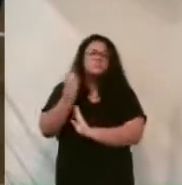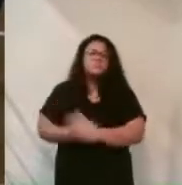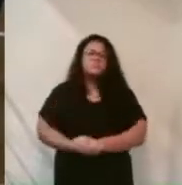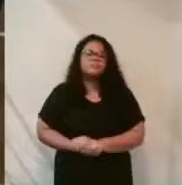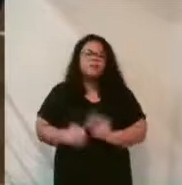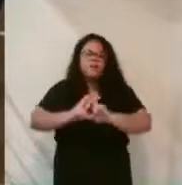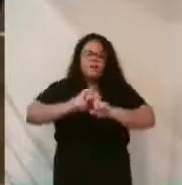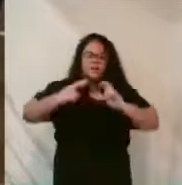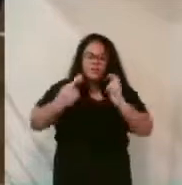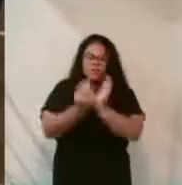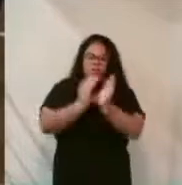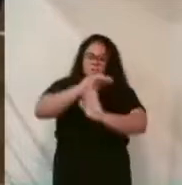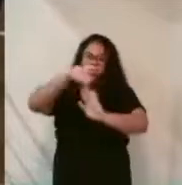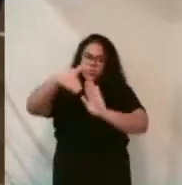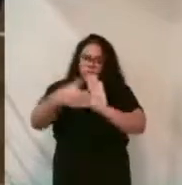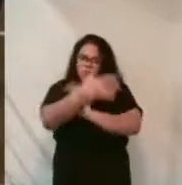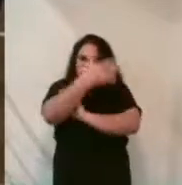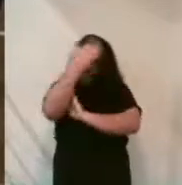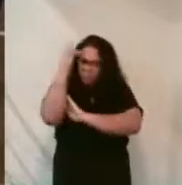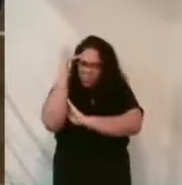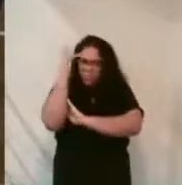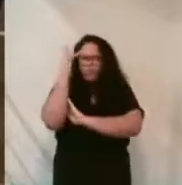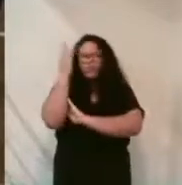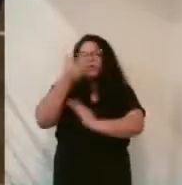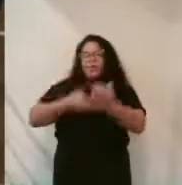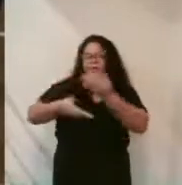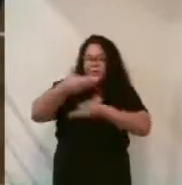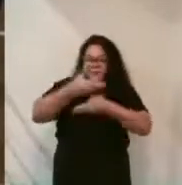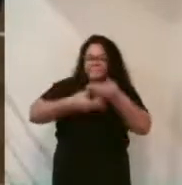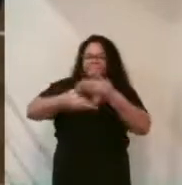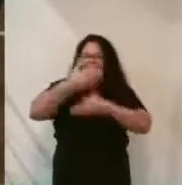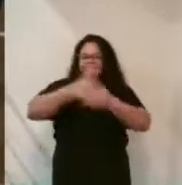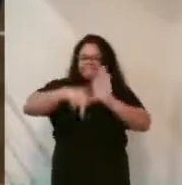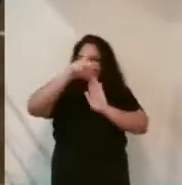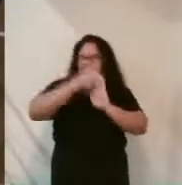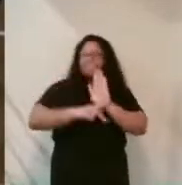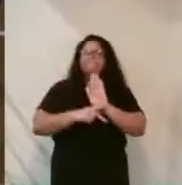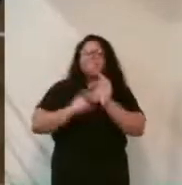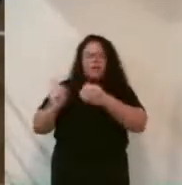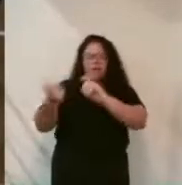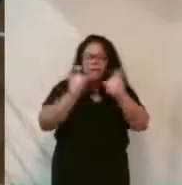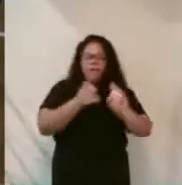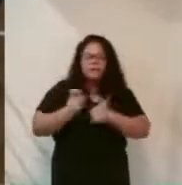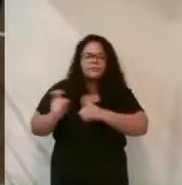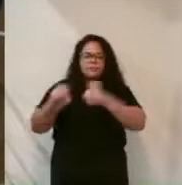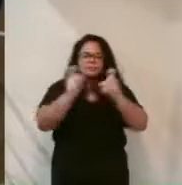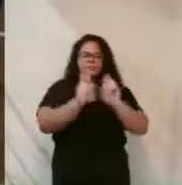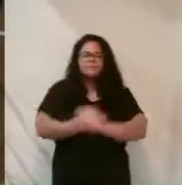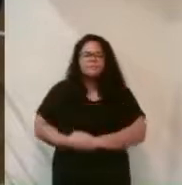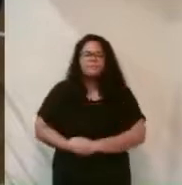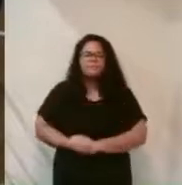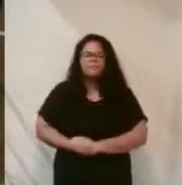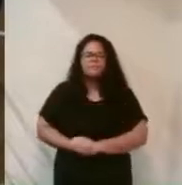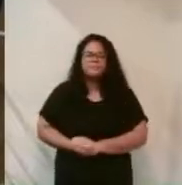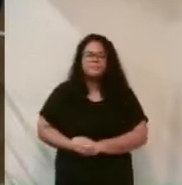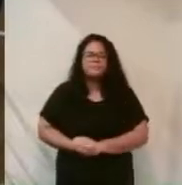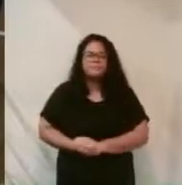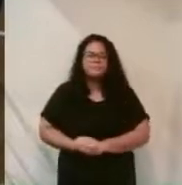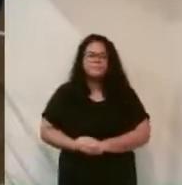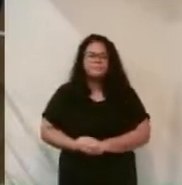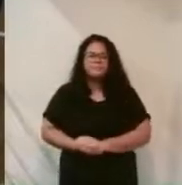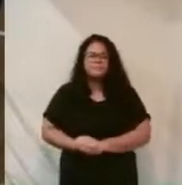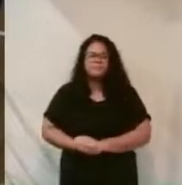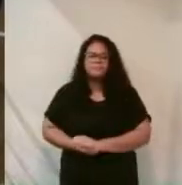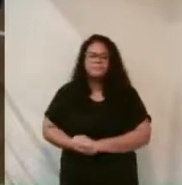os atores para discutir, houve um progresso muito maior, né? E aqui também está em